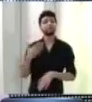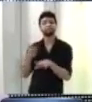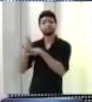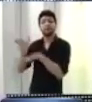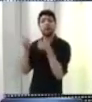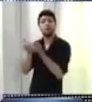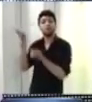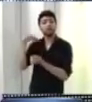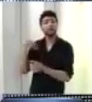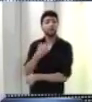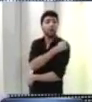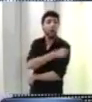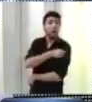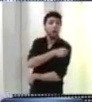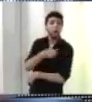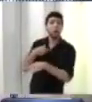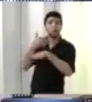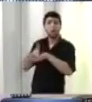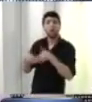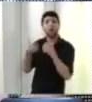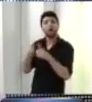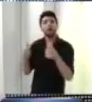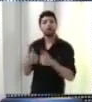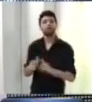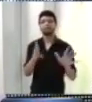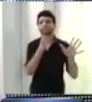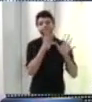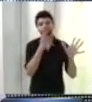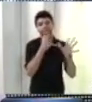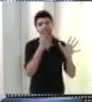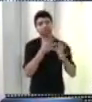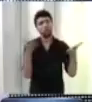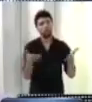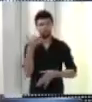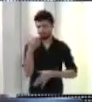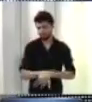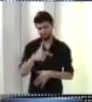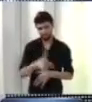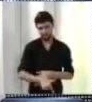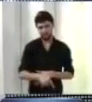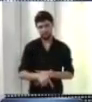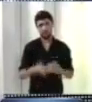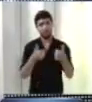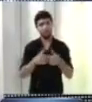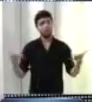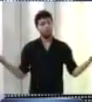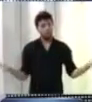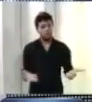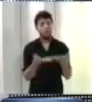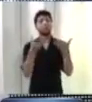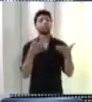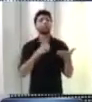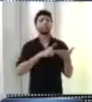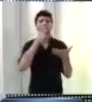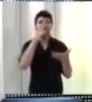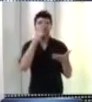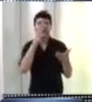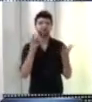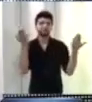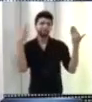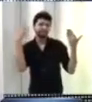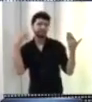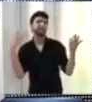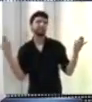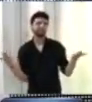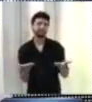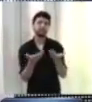quando eu era estudante. Pegava os ônibus da Primavera, nem tem mais. Aliás, os ônibus hoje, infelizmente, parecem muito com os daquela